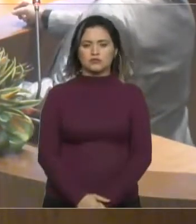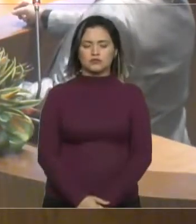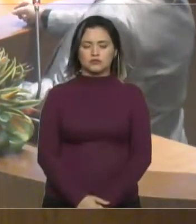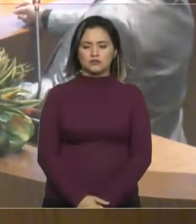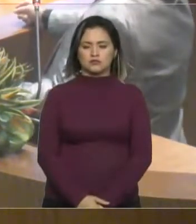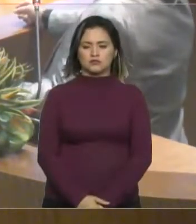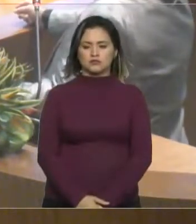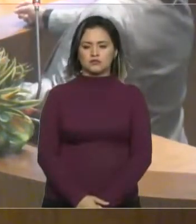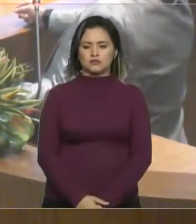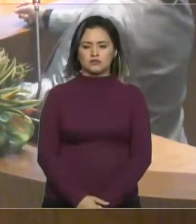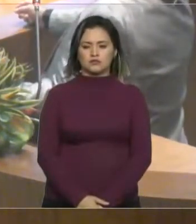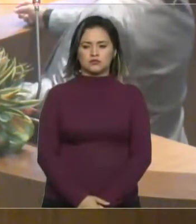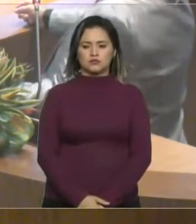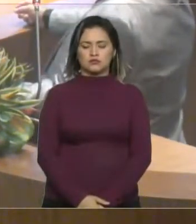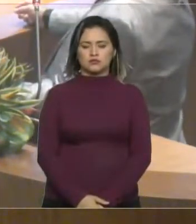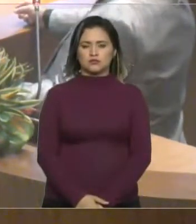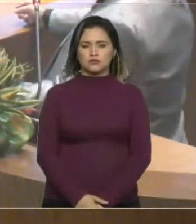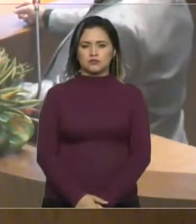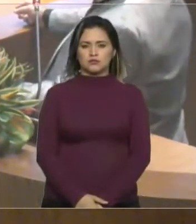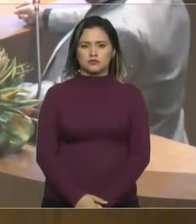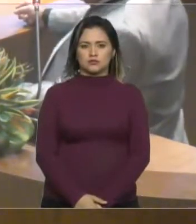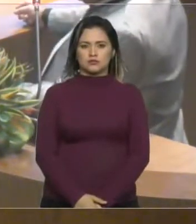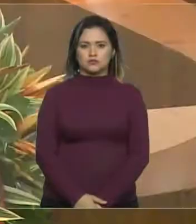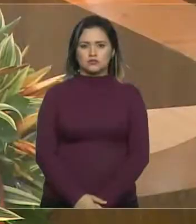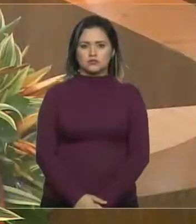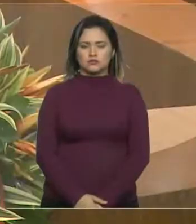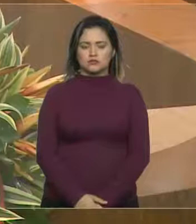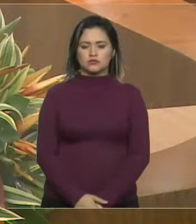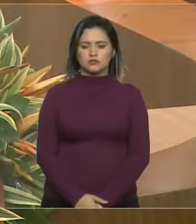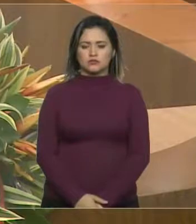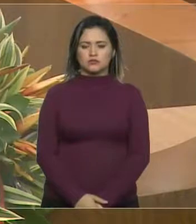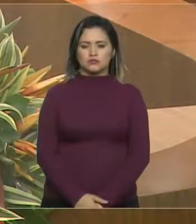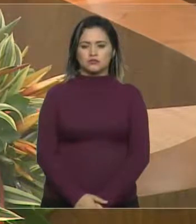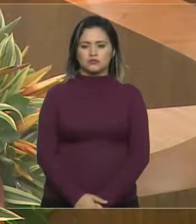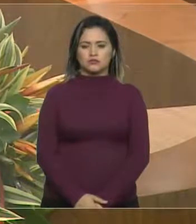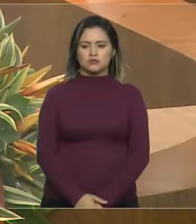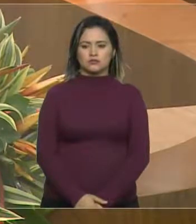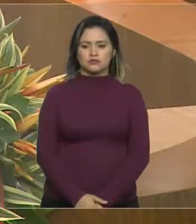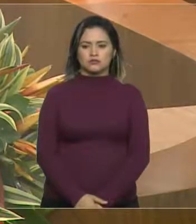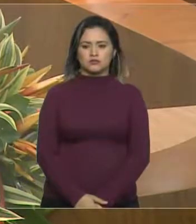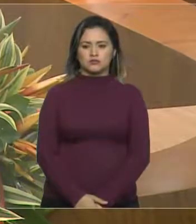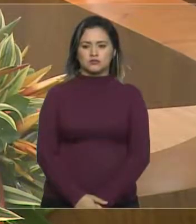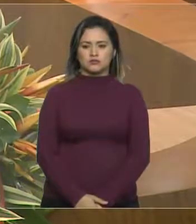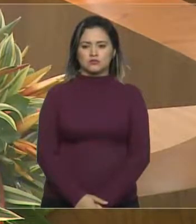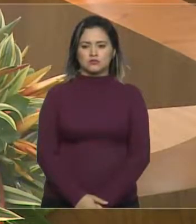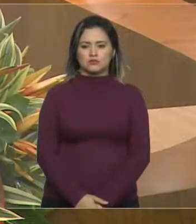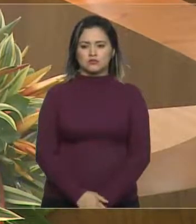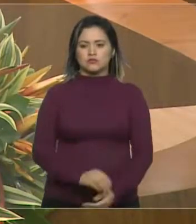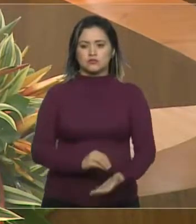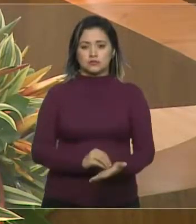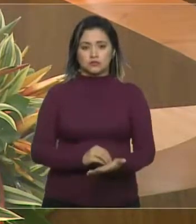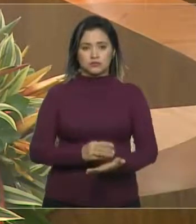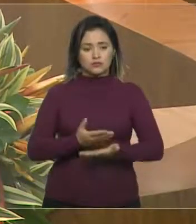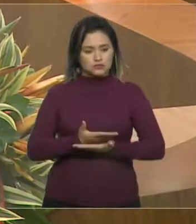E ainda falta, meus senhores, minhas senhoras